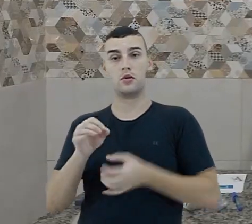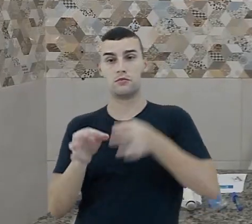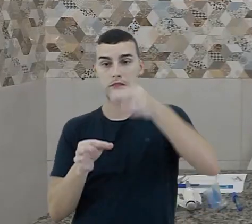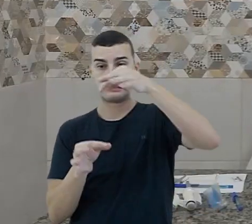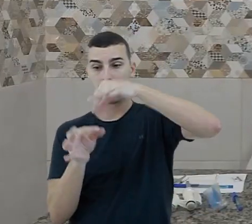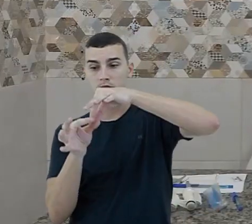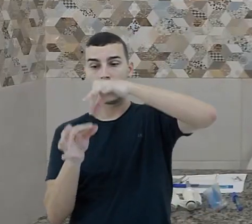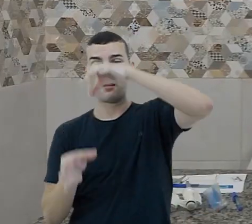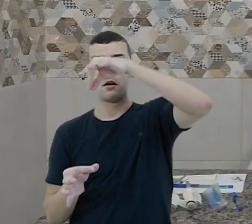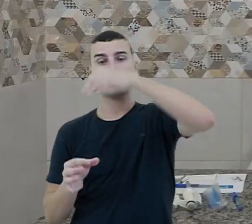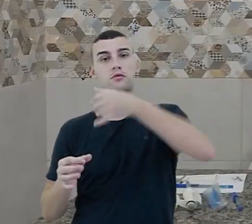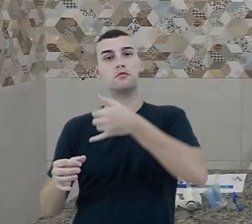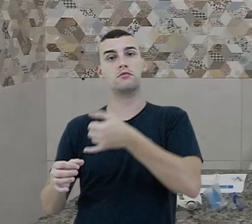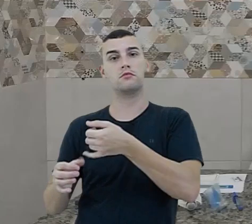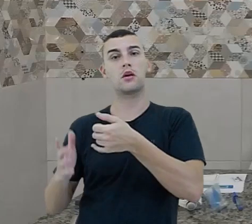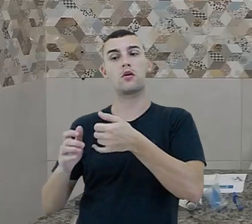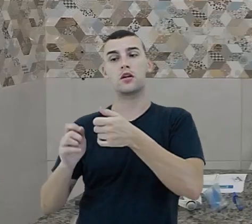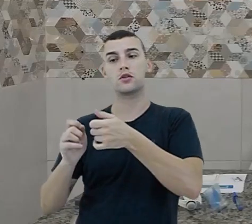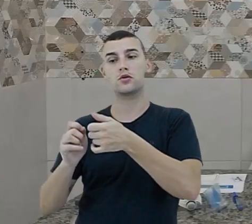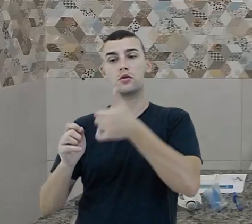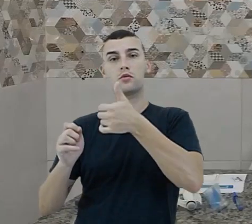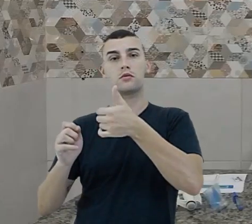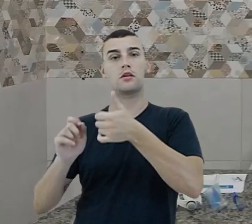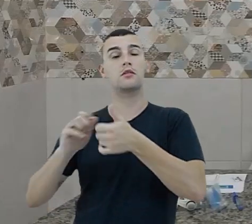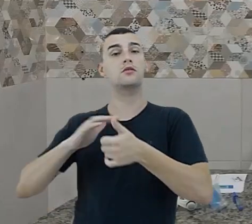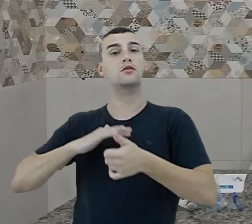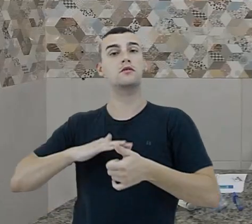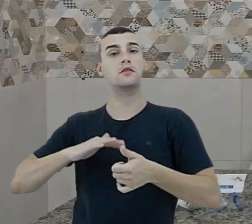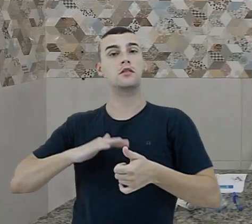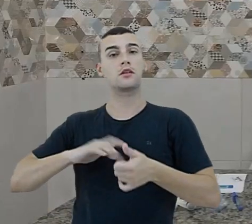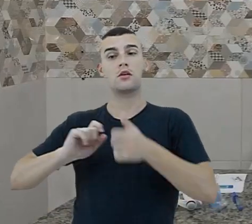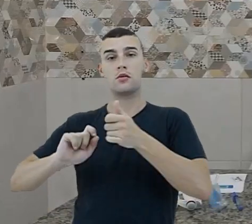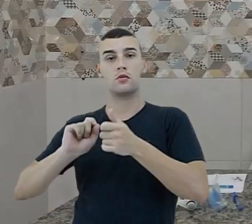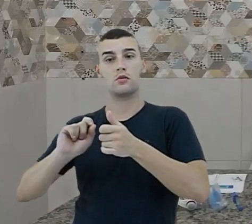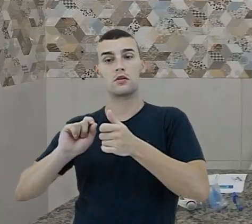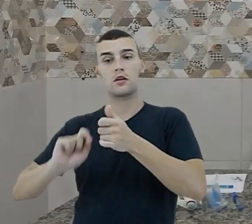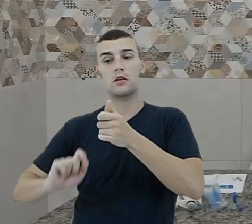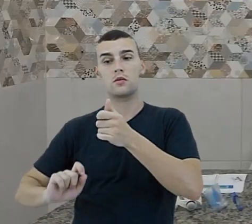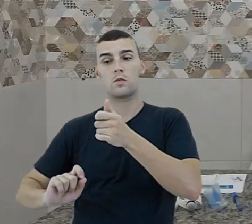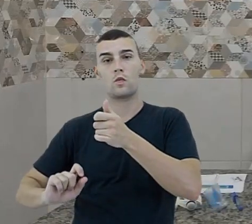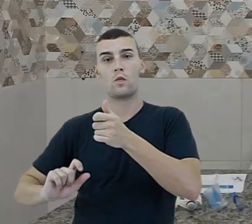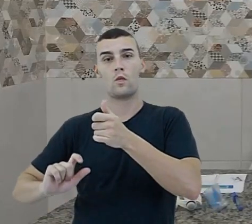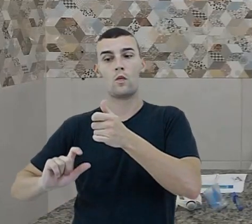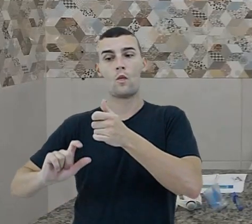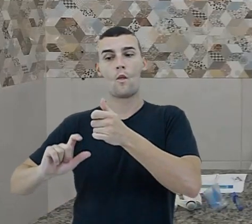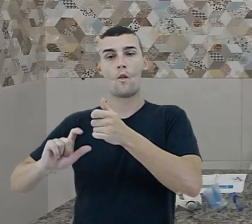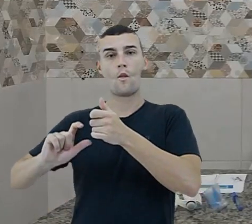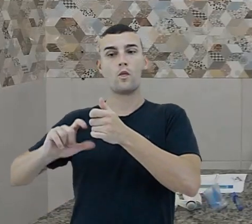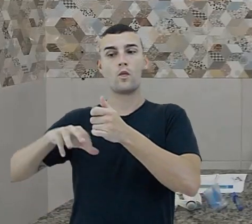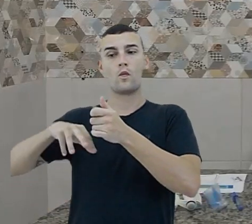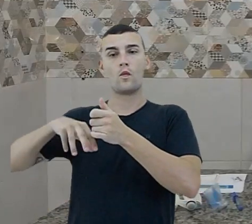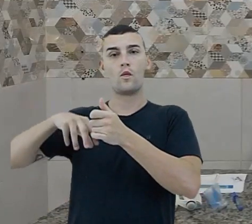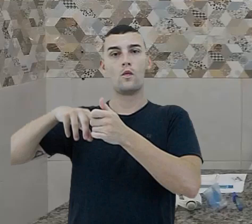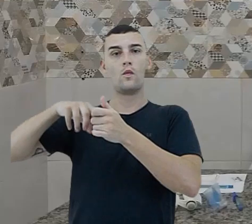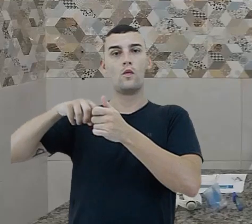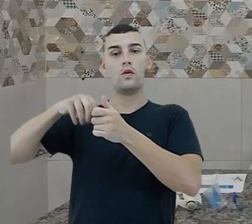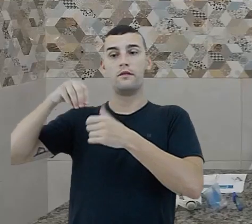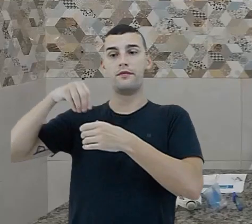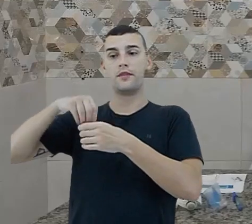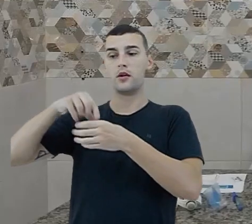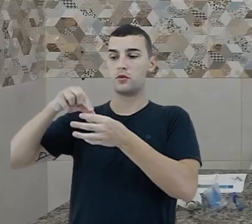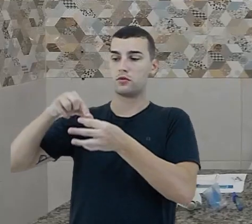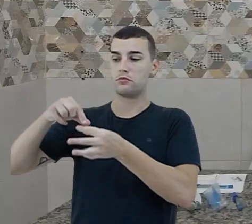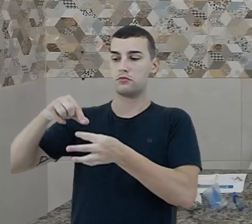líquido de forma reta e agora eu vou soltar esse pistão. Soltando esse pistão, o líquido ele